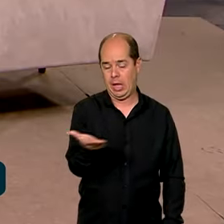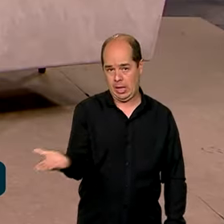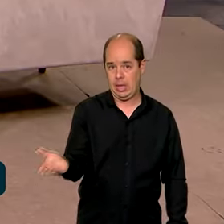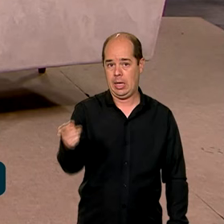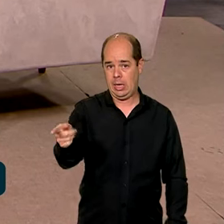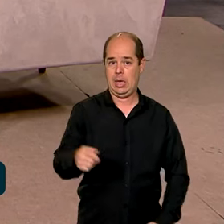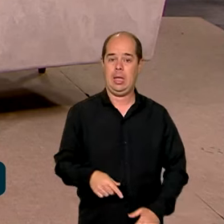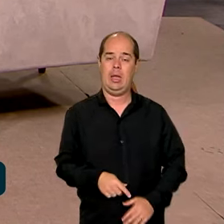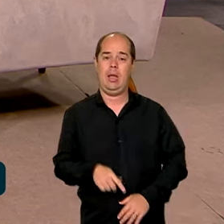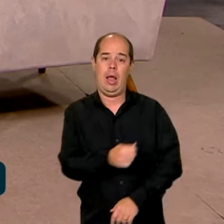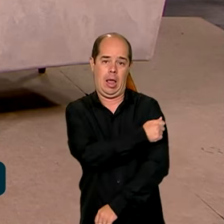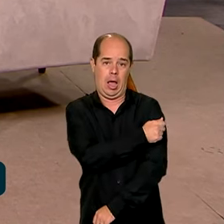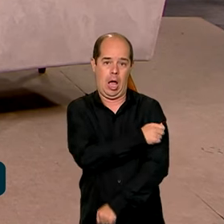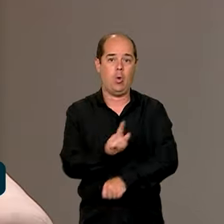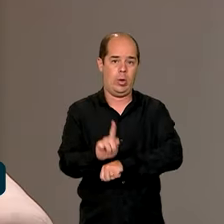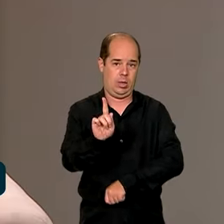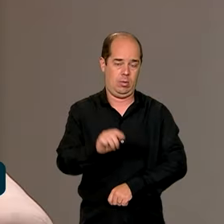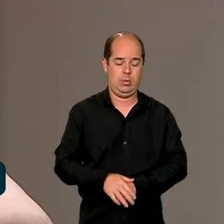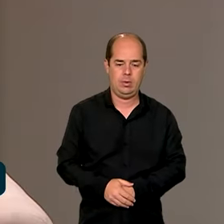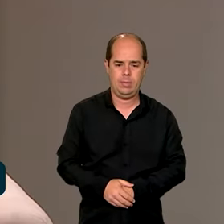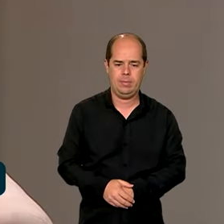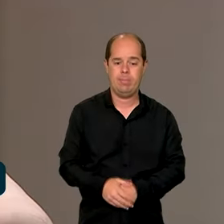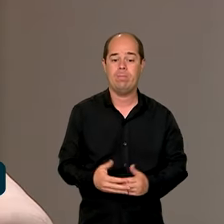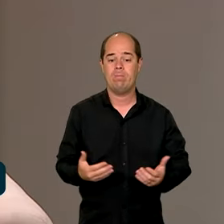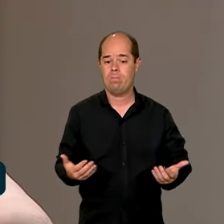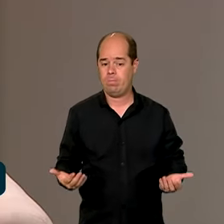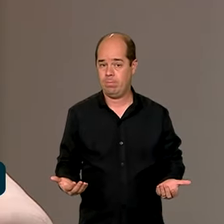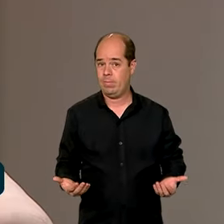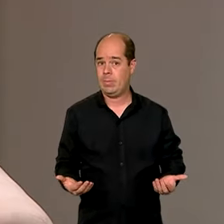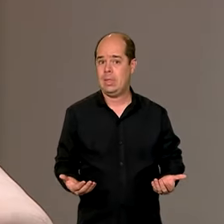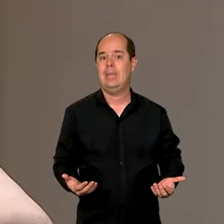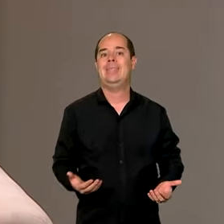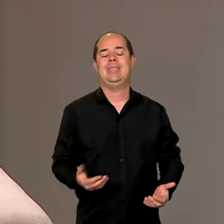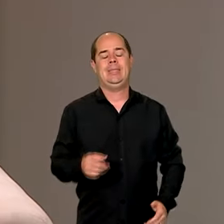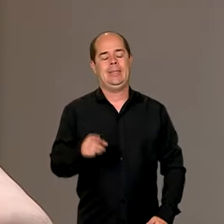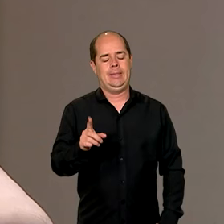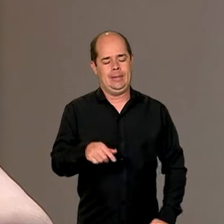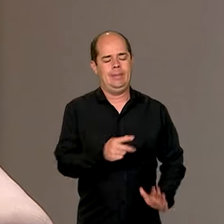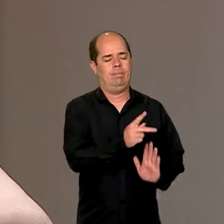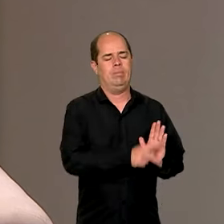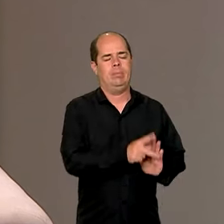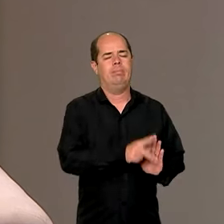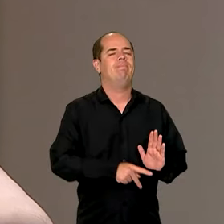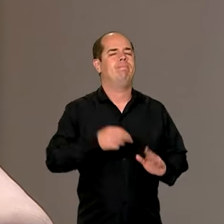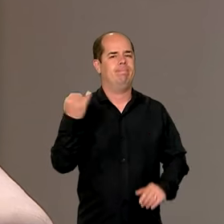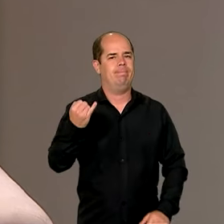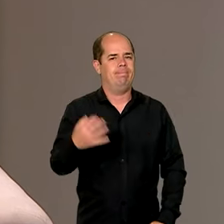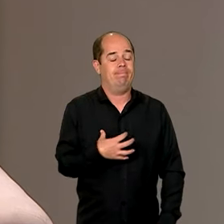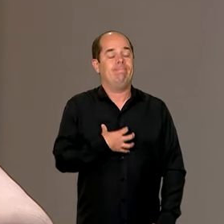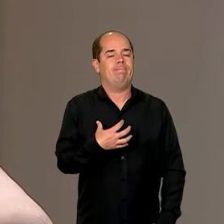importância desse programa para o CNPq. Nossa, esse é um outro programa que nos toca muito e eu vou até fazer uma pequena